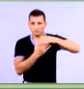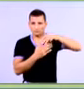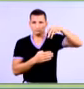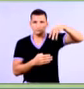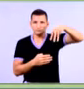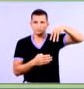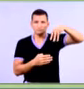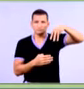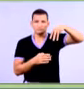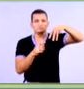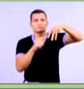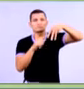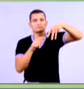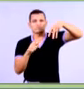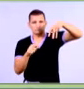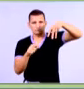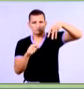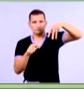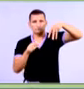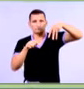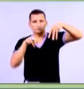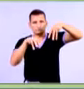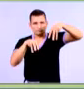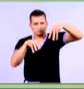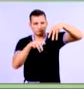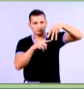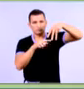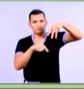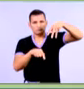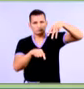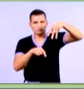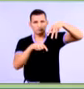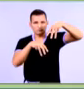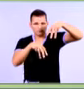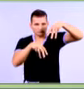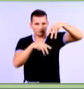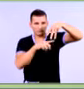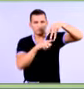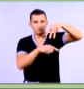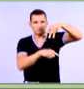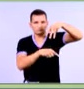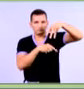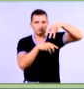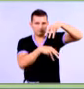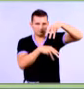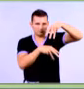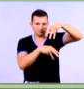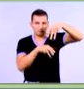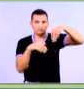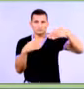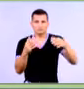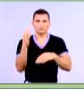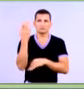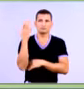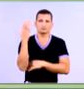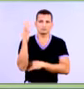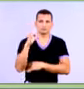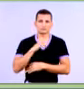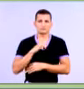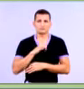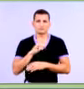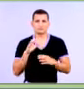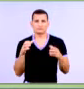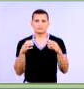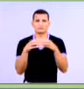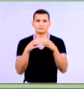filho também pode ter outros 3 nós filhos, né? Então, uma árvore, ela é composta por um conjunto